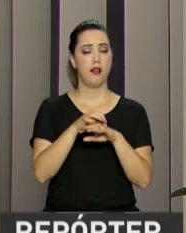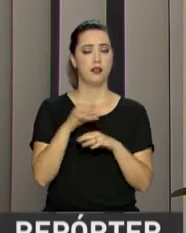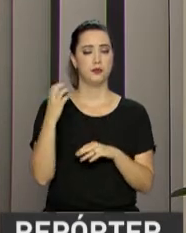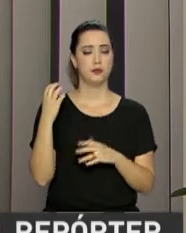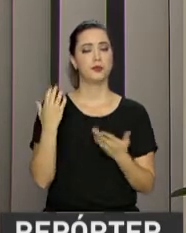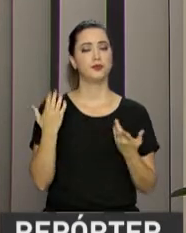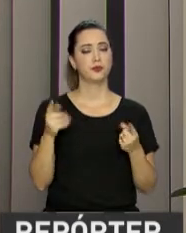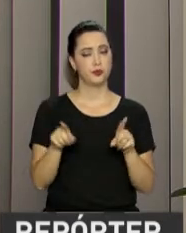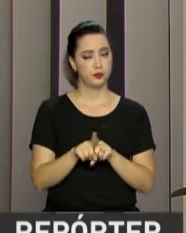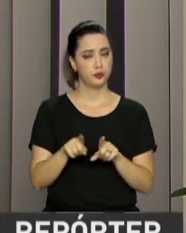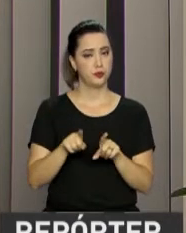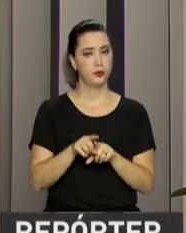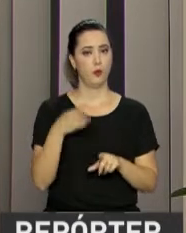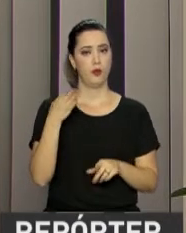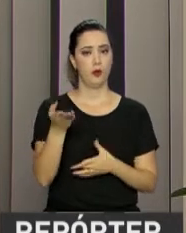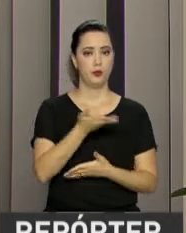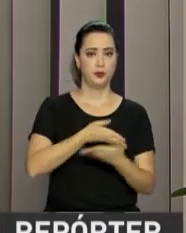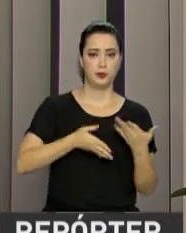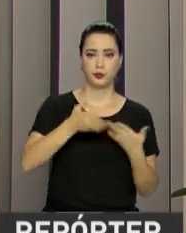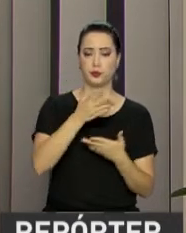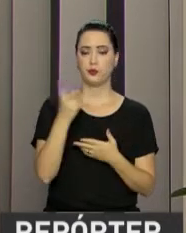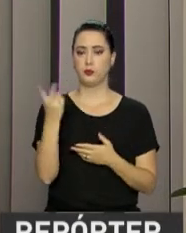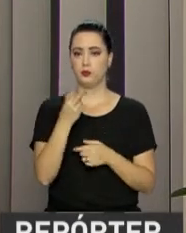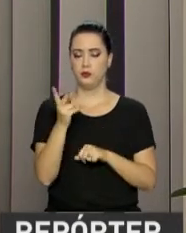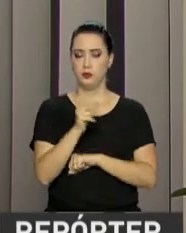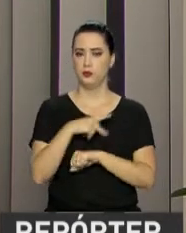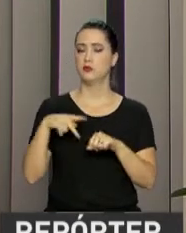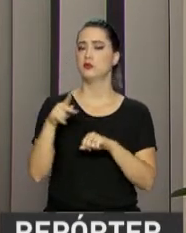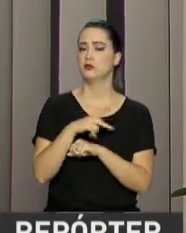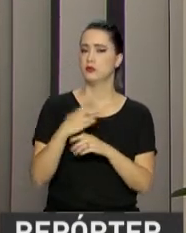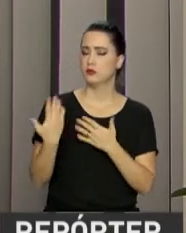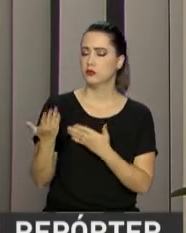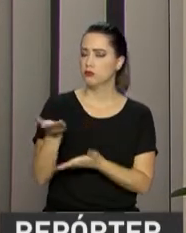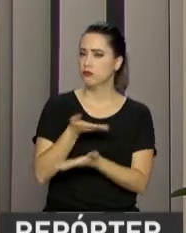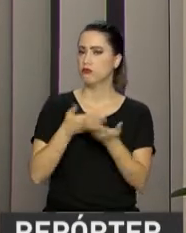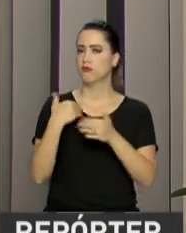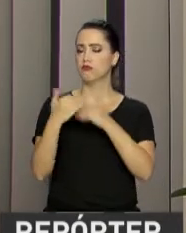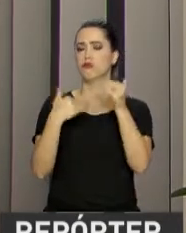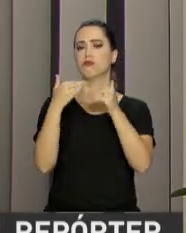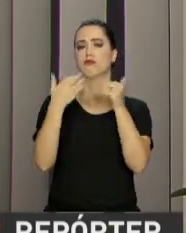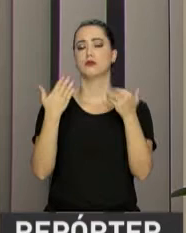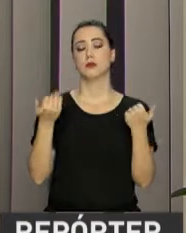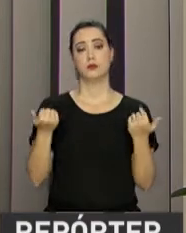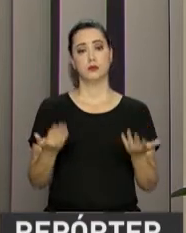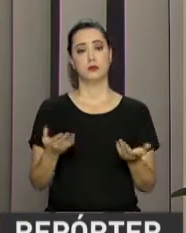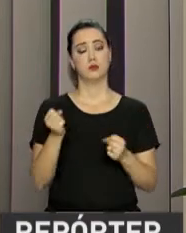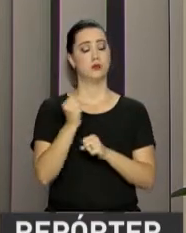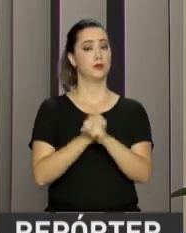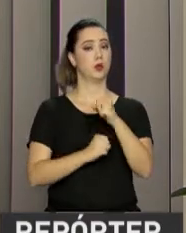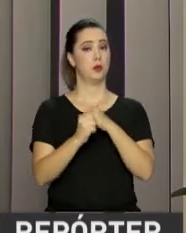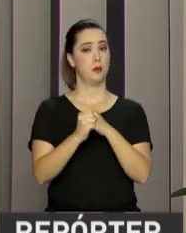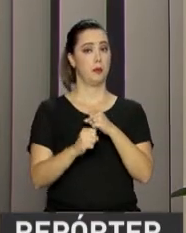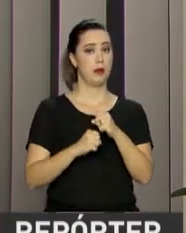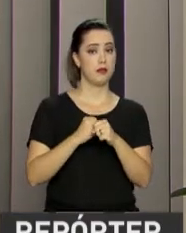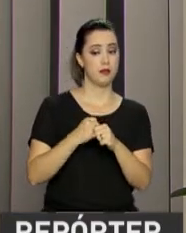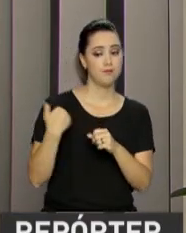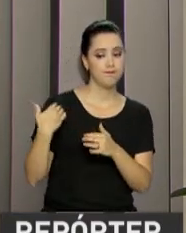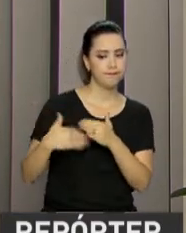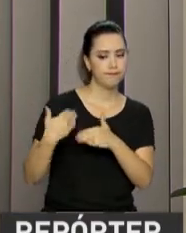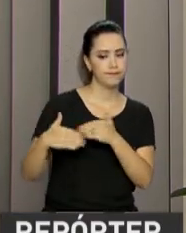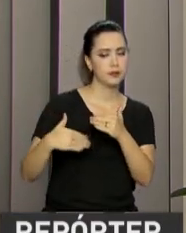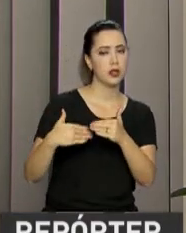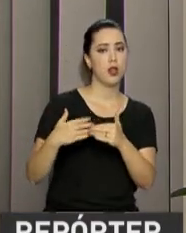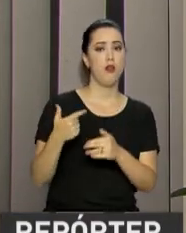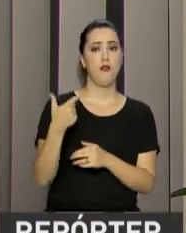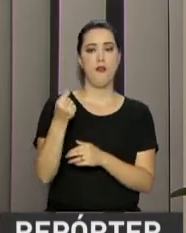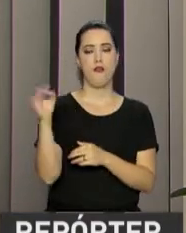chile essa relação bilateral é comercial vem crescendo no ano passado nós tivemos um aumento de mais de